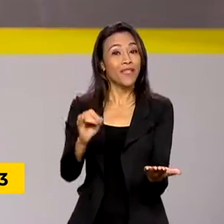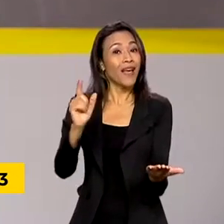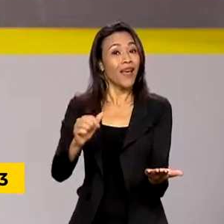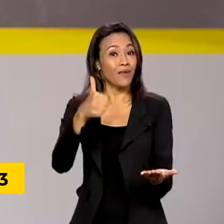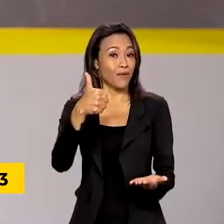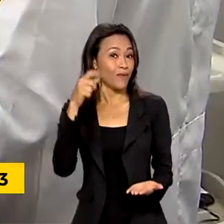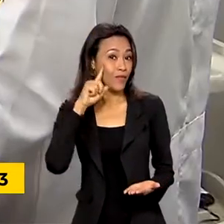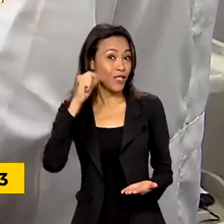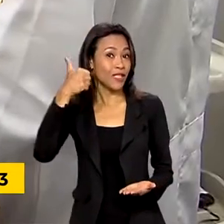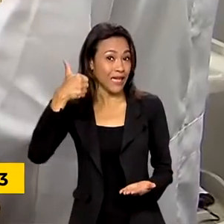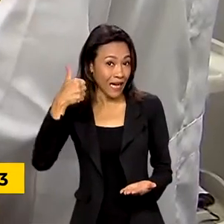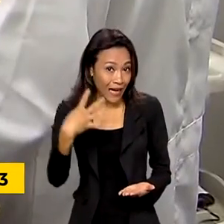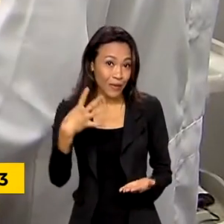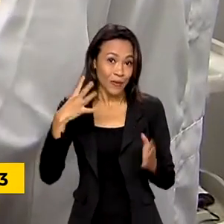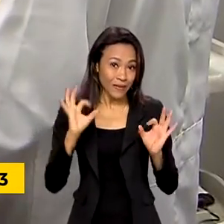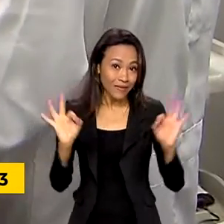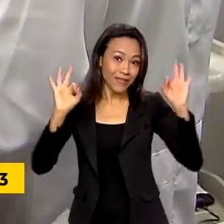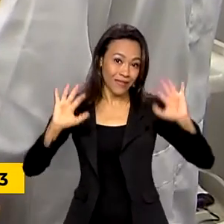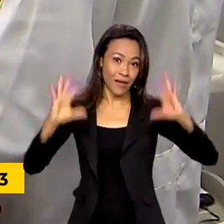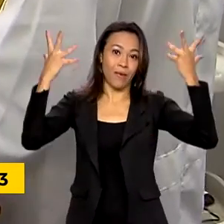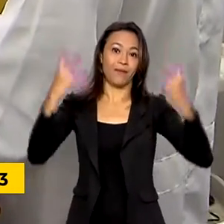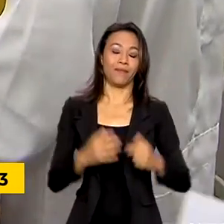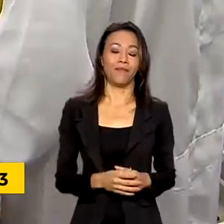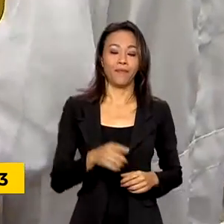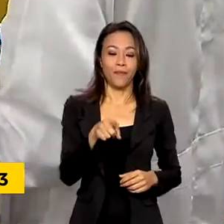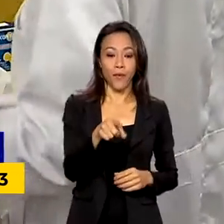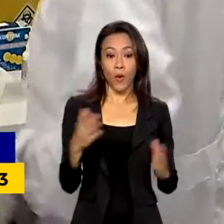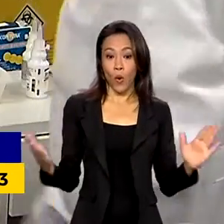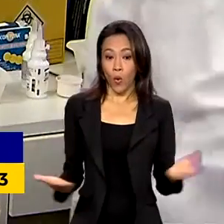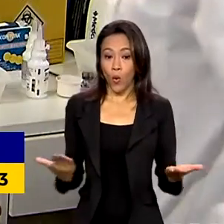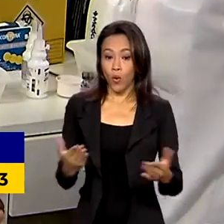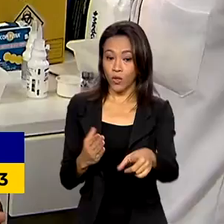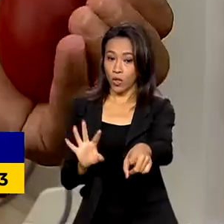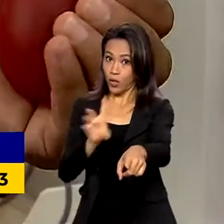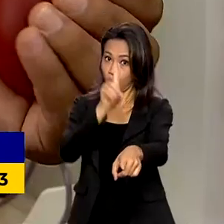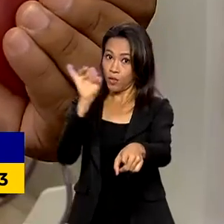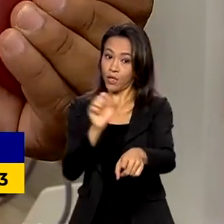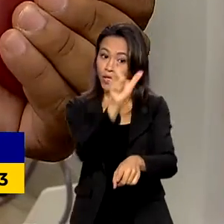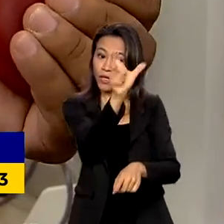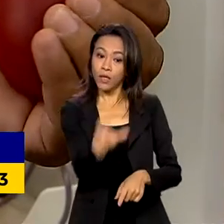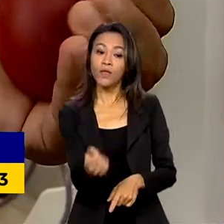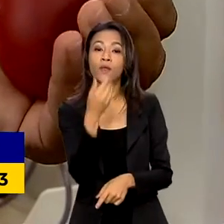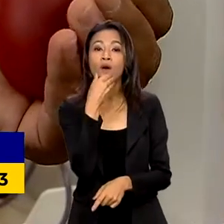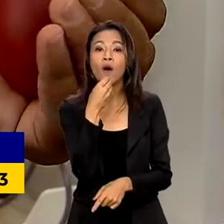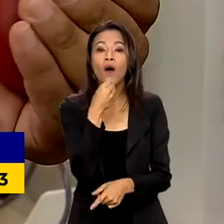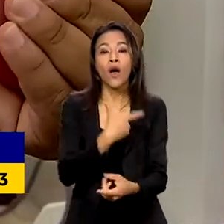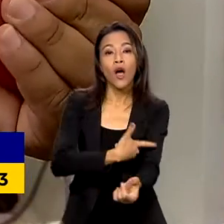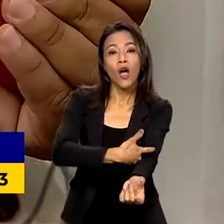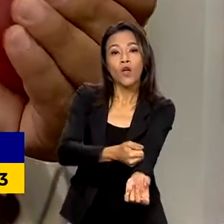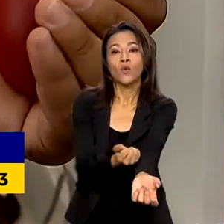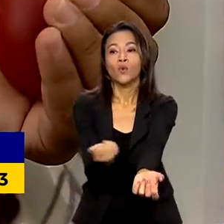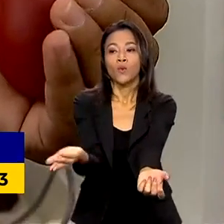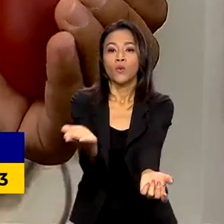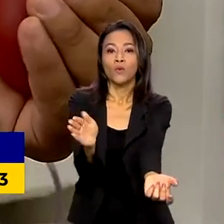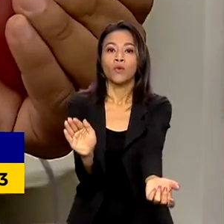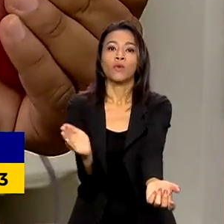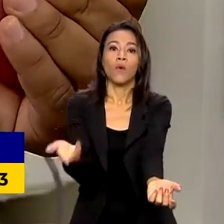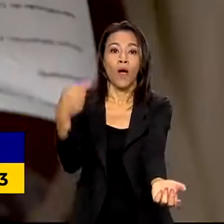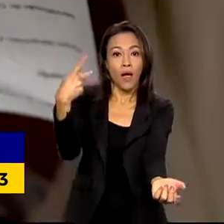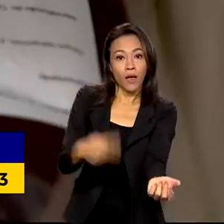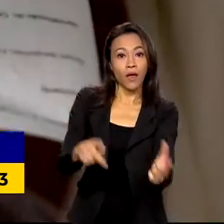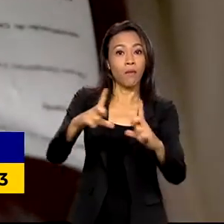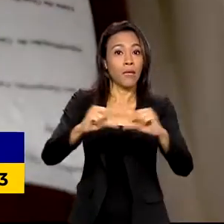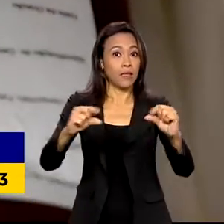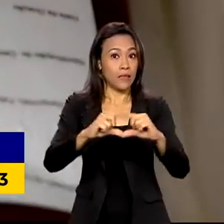14. Hoje foi mais um dia que o Wellington tirou um tempinho para doar sangue. No Hemocentro de